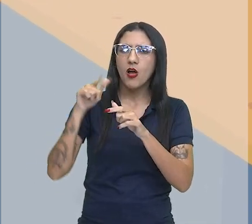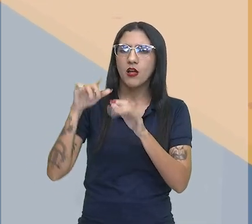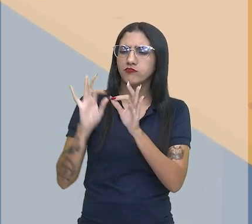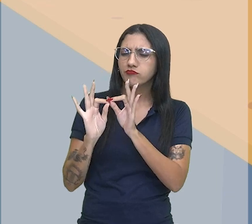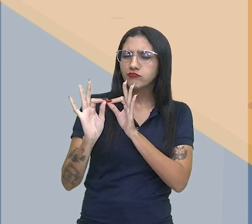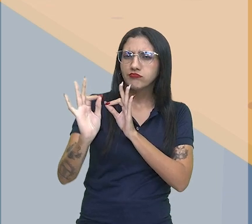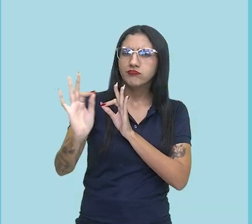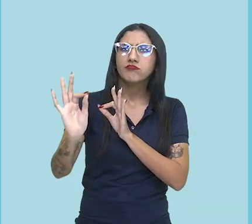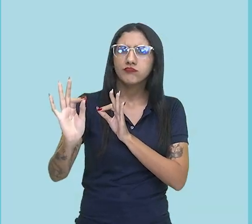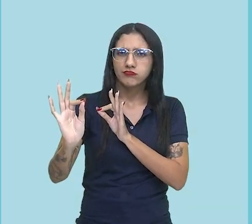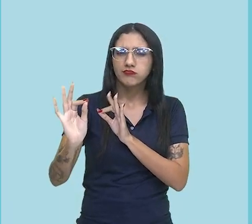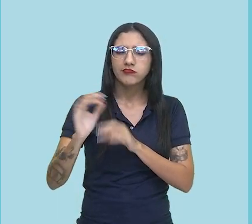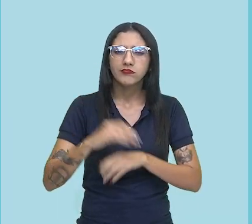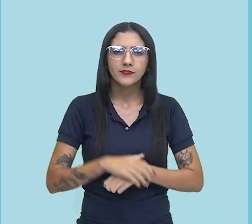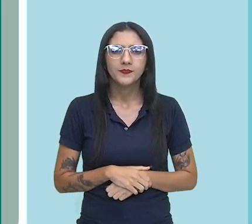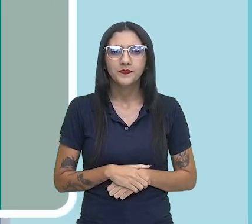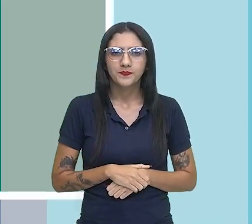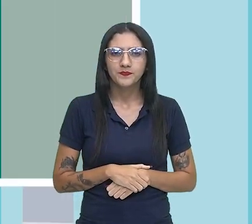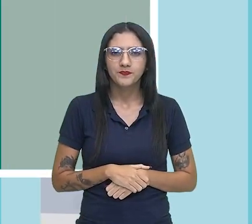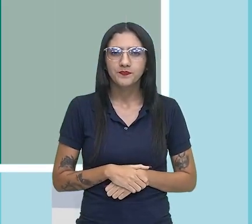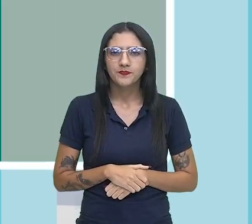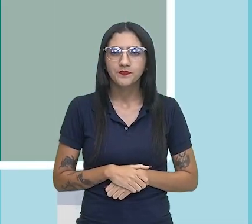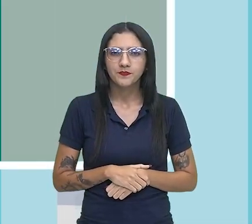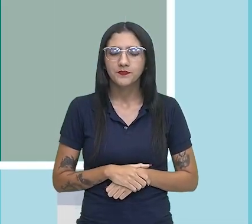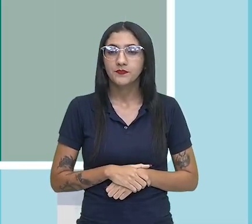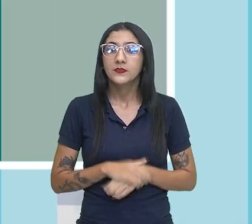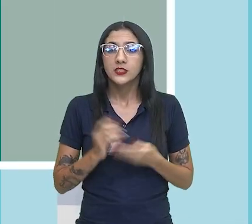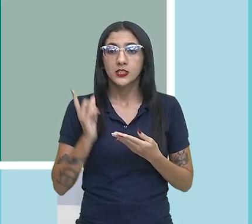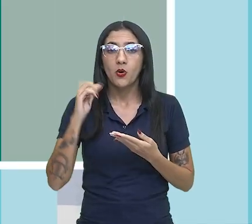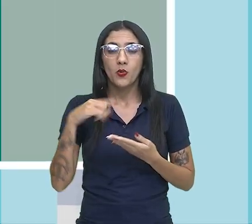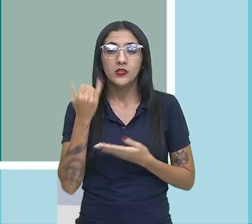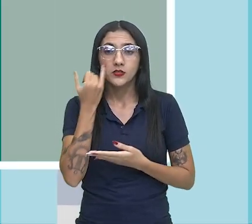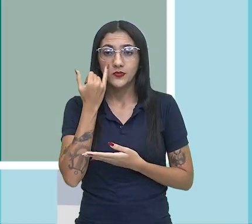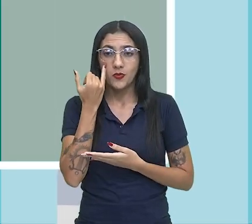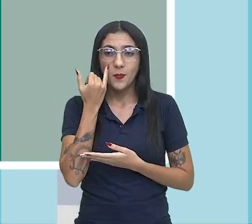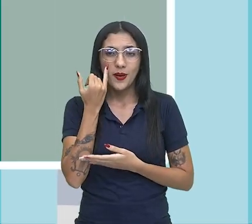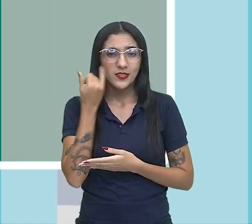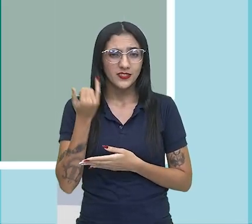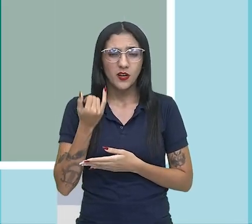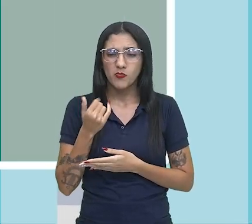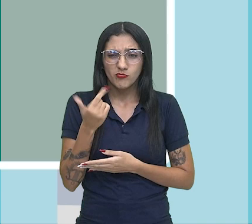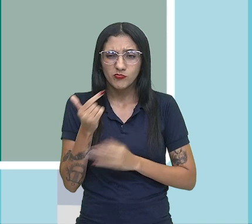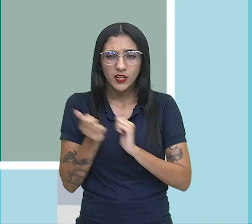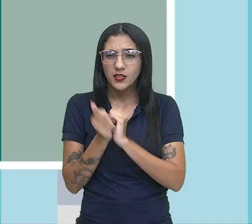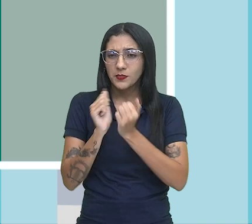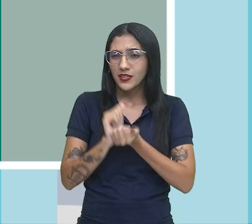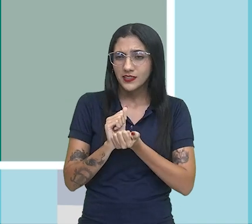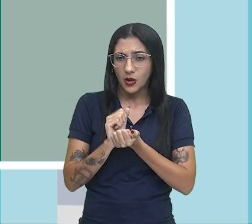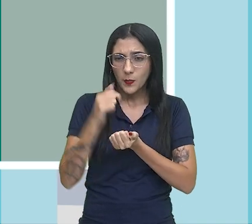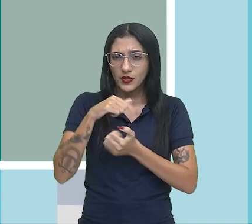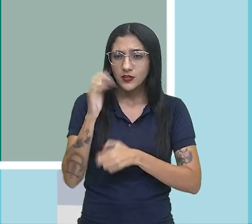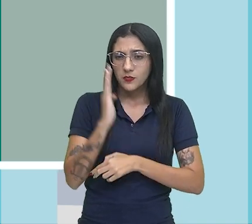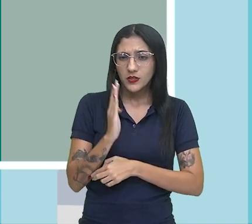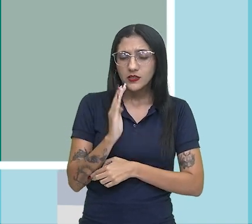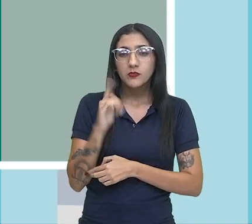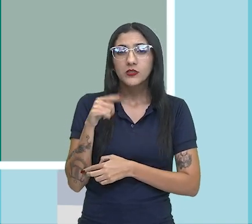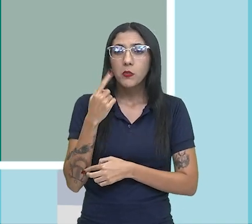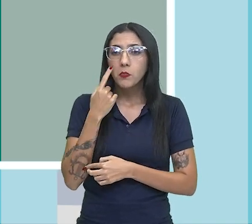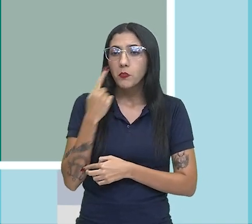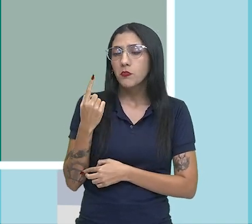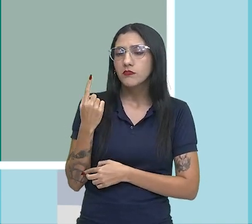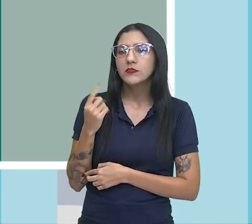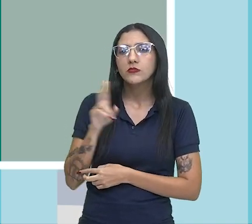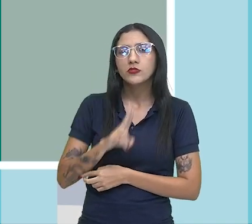distância até uma cidade. Nas versões originais dessas cenas, isto é, sem as adaptações para o público brasileiro, as distâncias